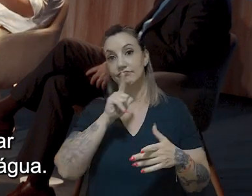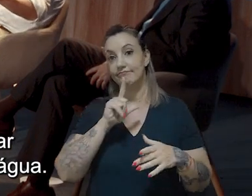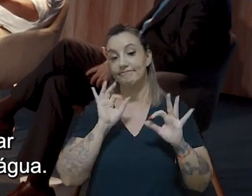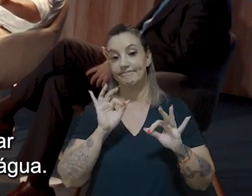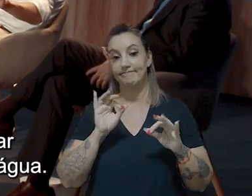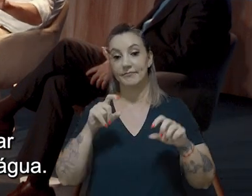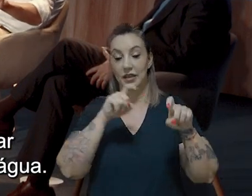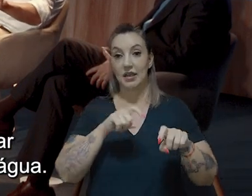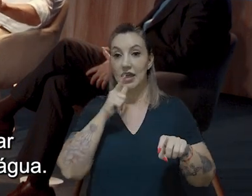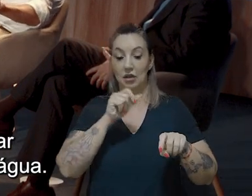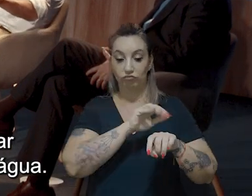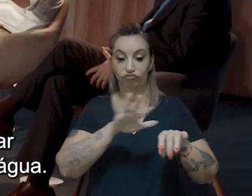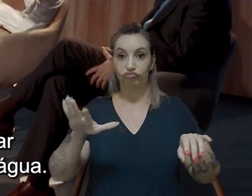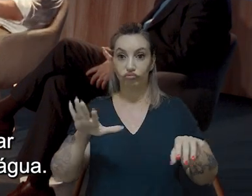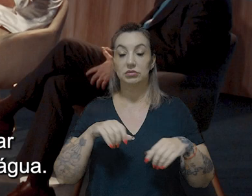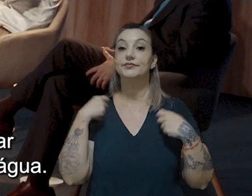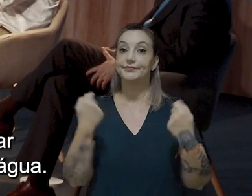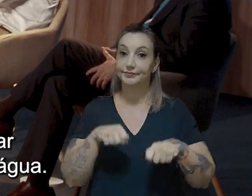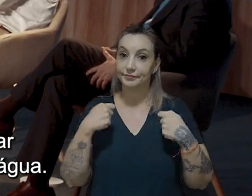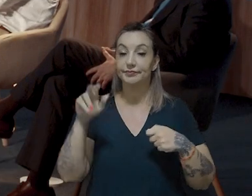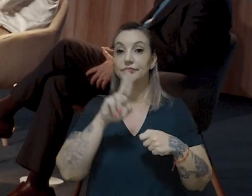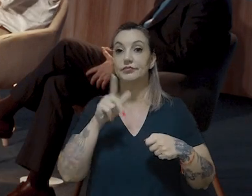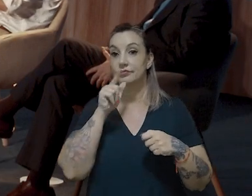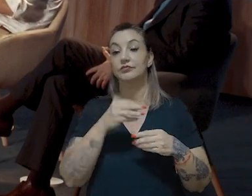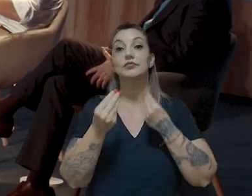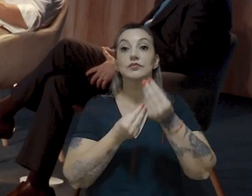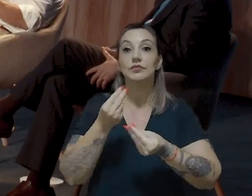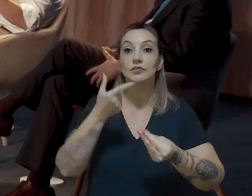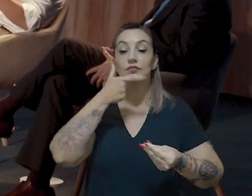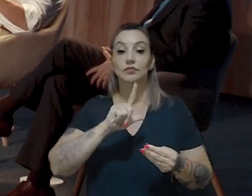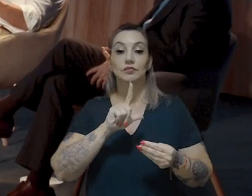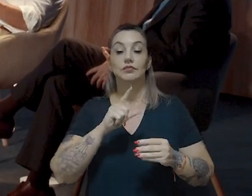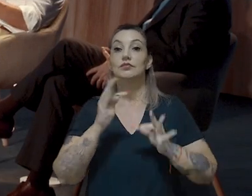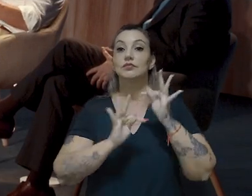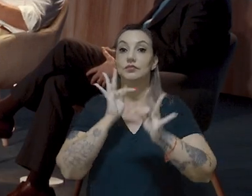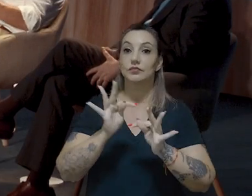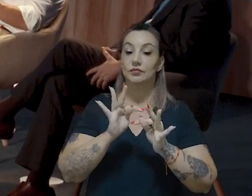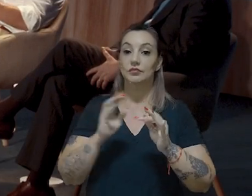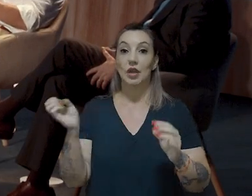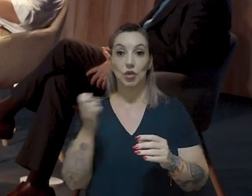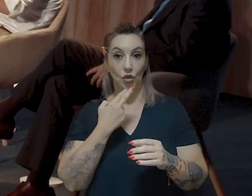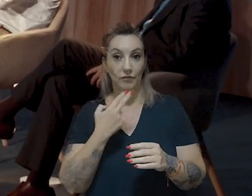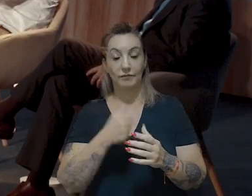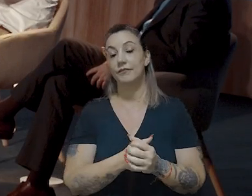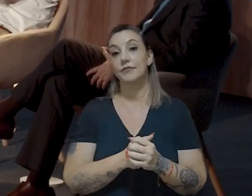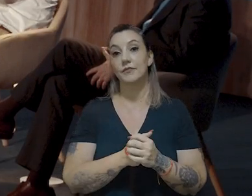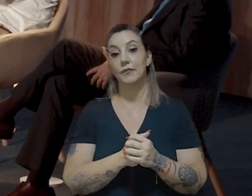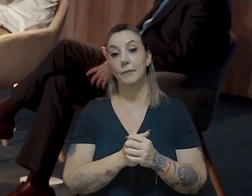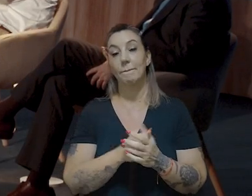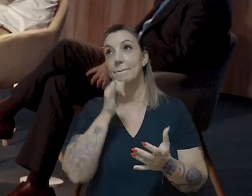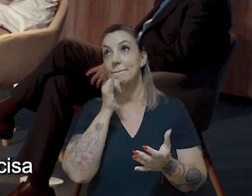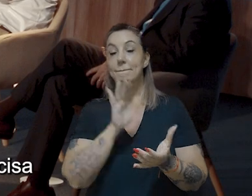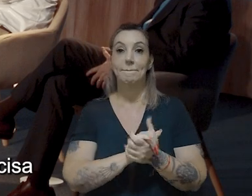mais plantar sem irrigação e a gente precisa usar a água como é que você consegue com tecnologia com inovação com